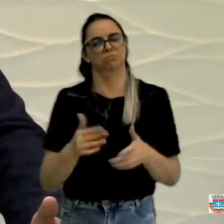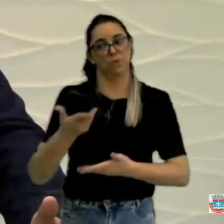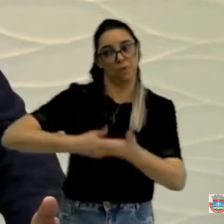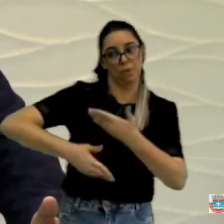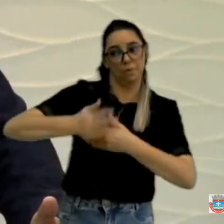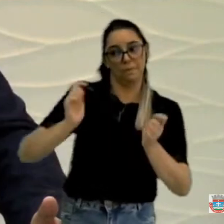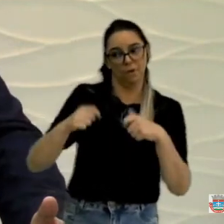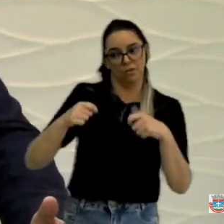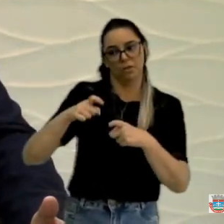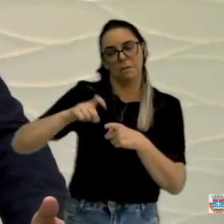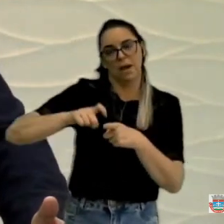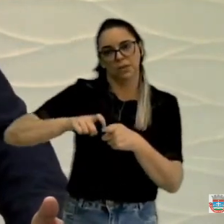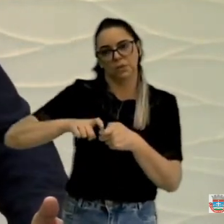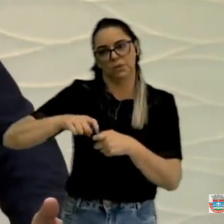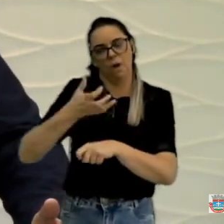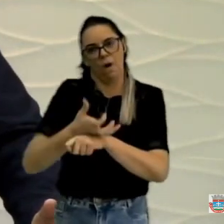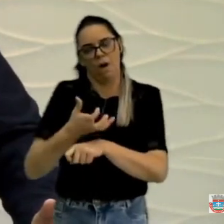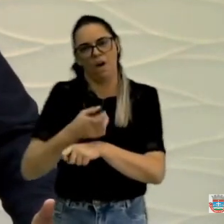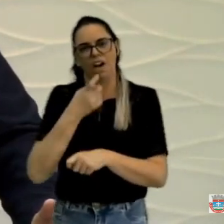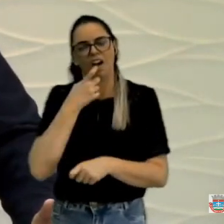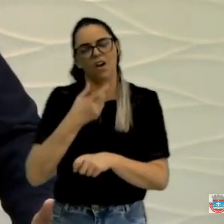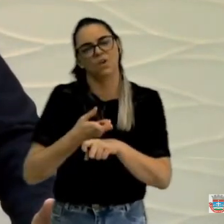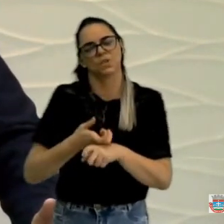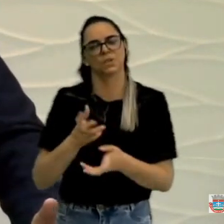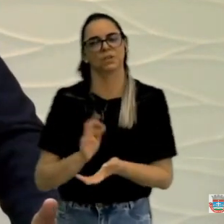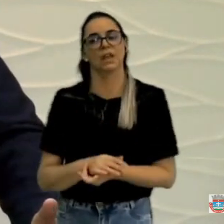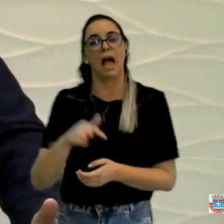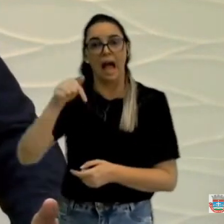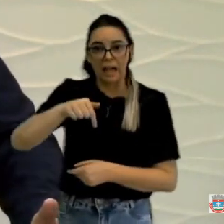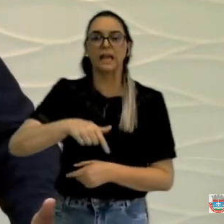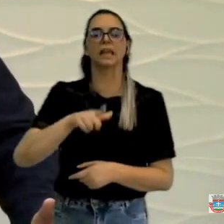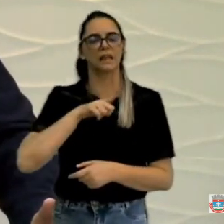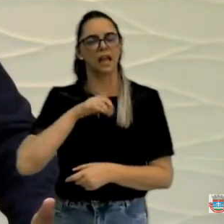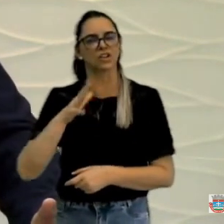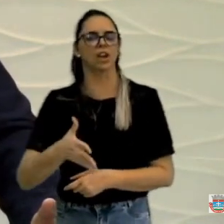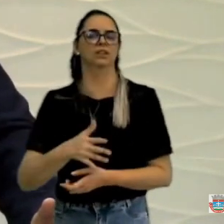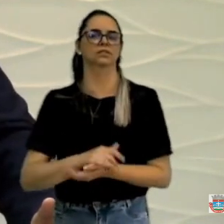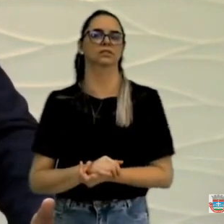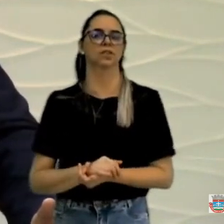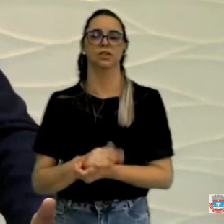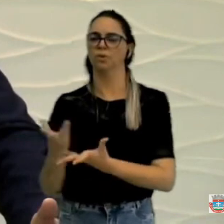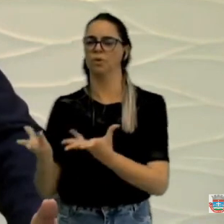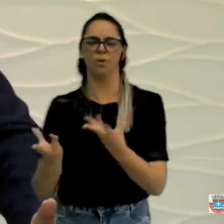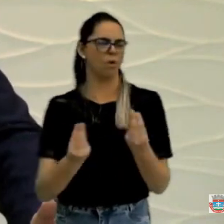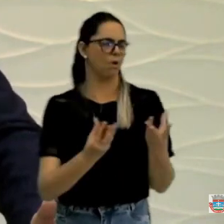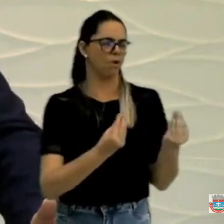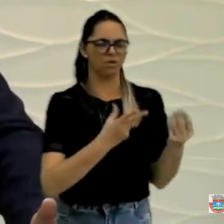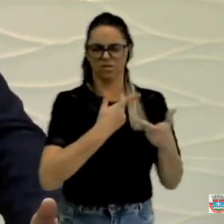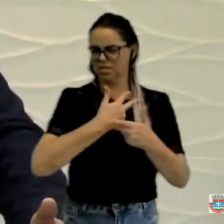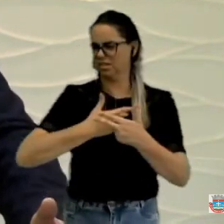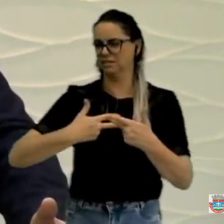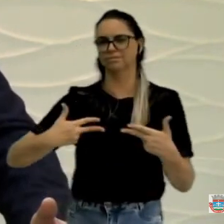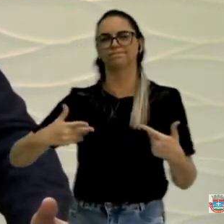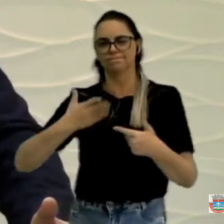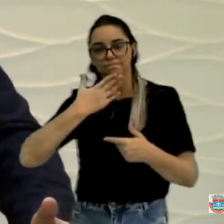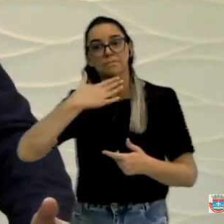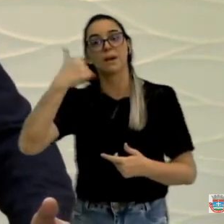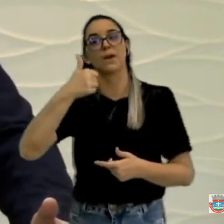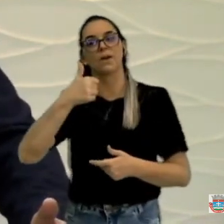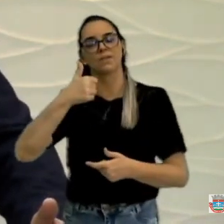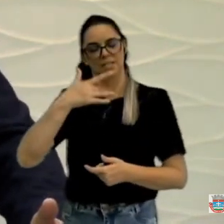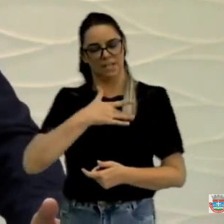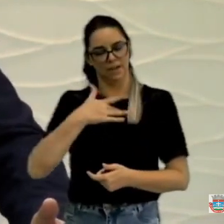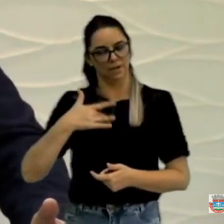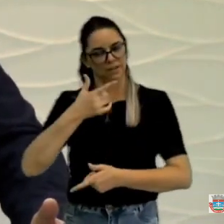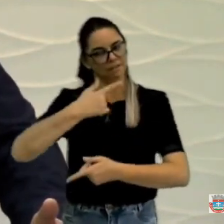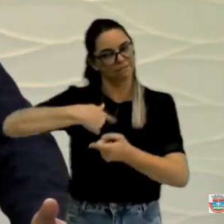um ortopedista. Nós temos tudo isso aqui agora no nosso ambulatório municipal. São muitas questões que a gente tem melhorado na questão da saúde. Quem